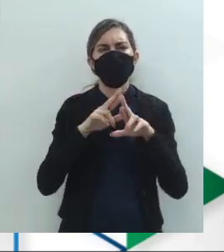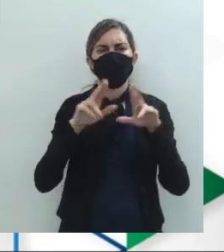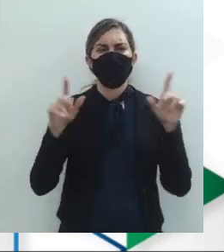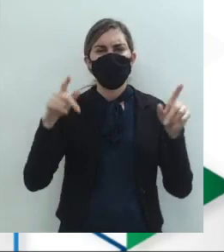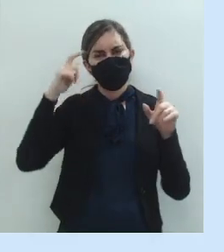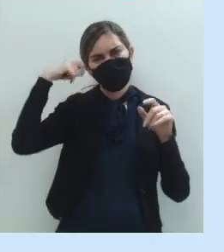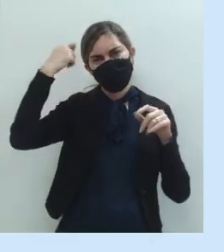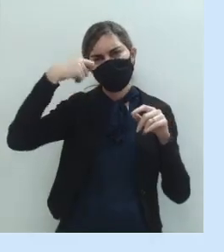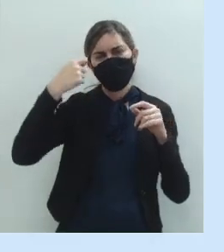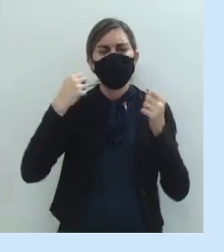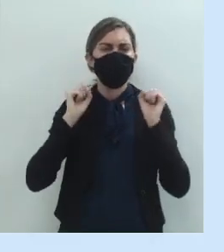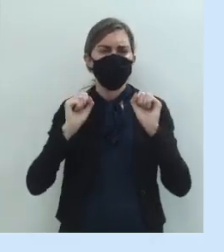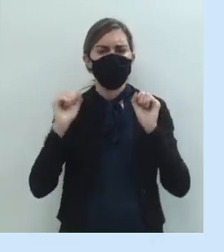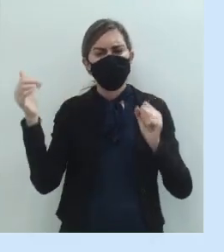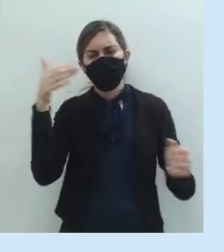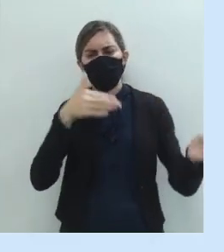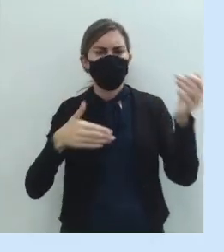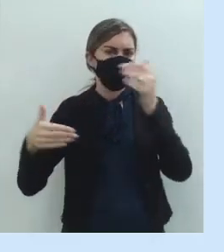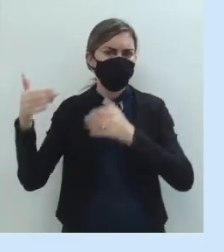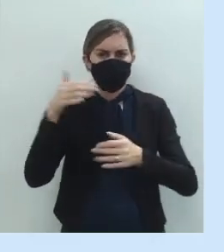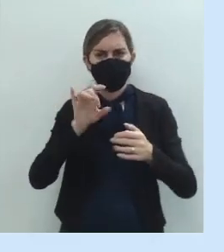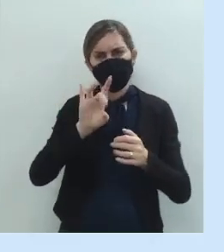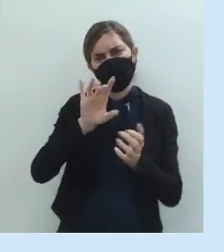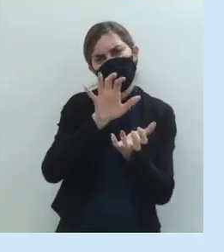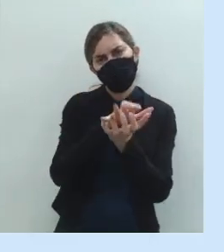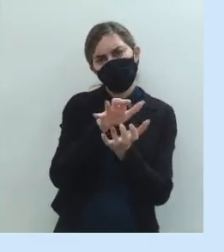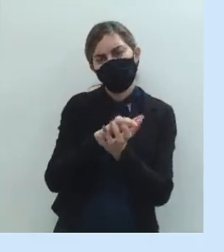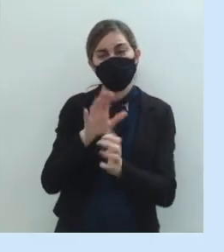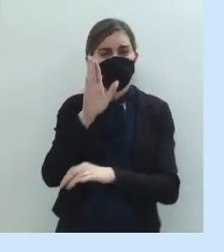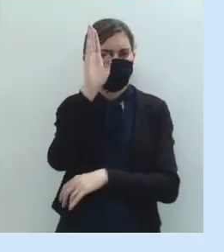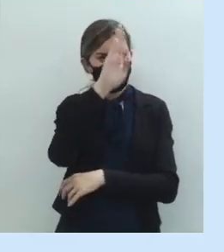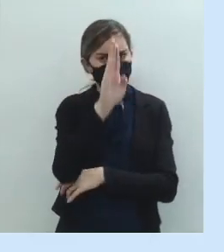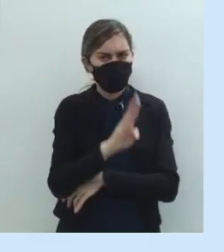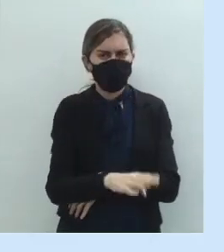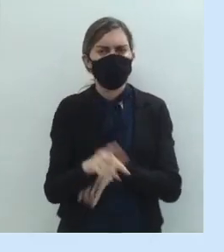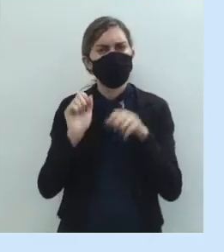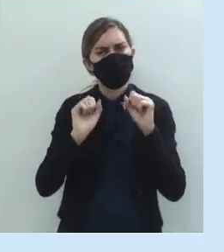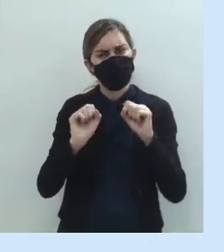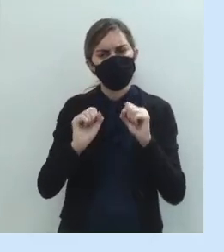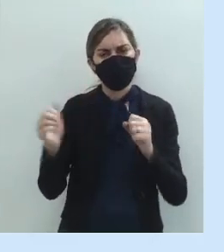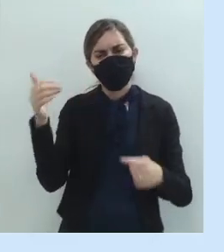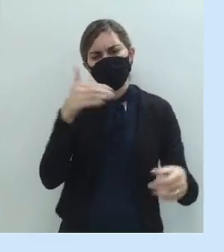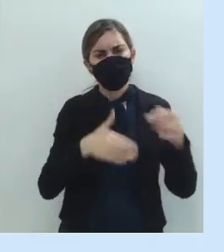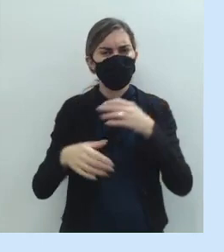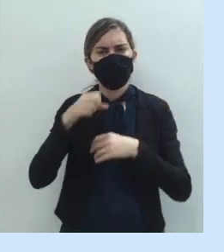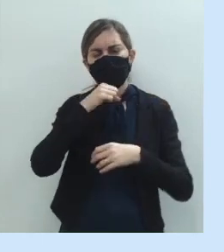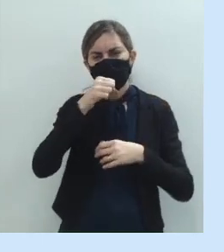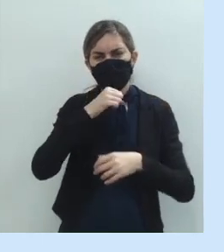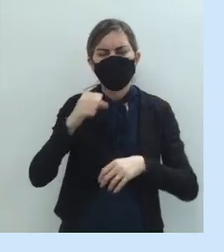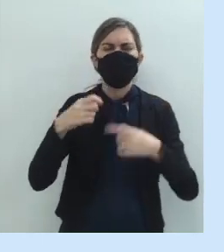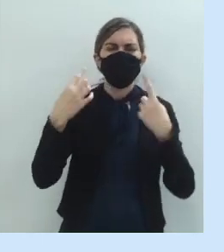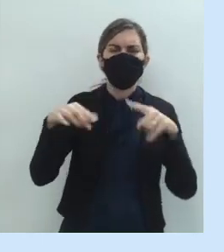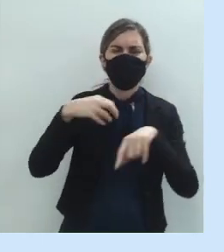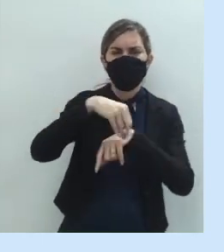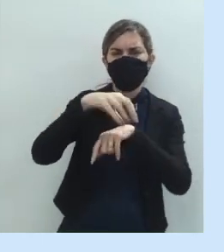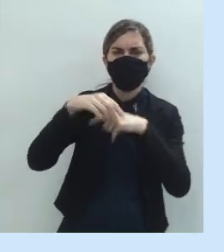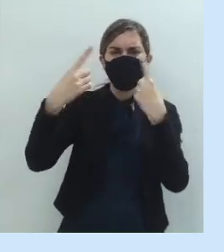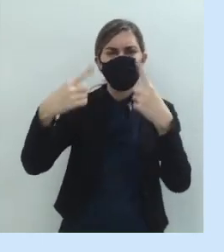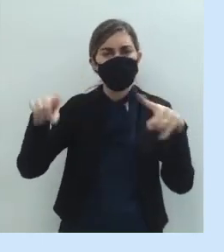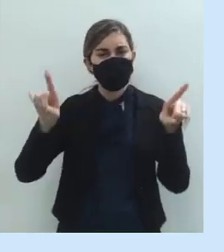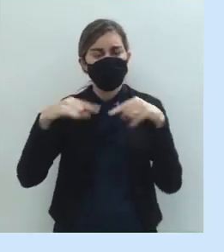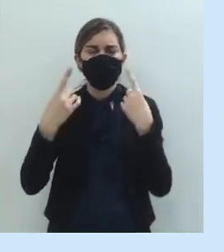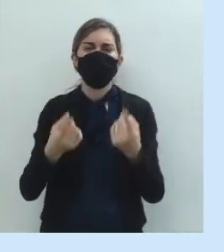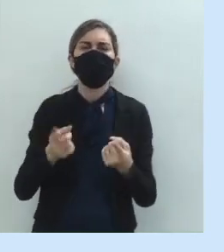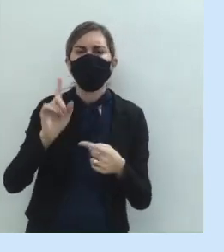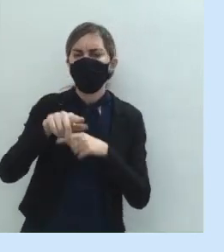artistas puderam participar, não só de Pernambuco, mas do Brasil, puderam participar cantando, tocando, lançando suas músicas.